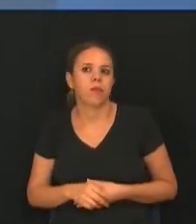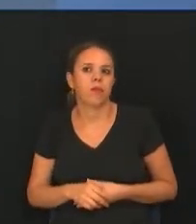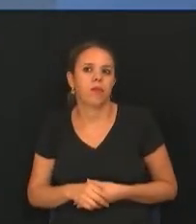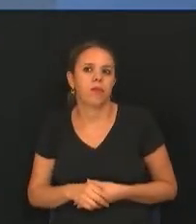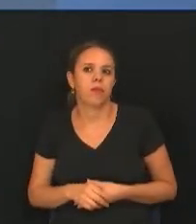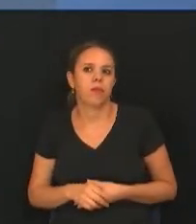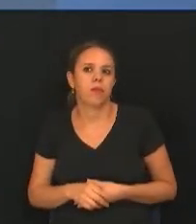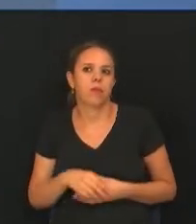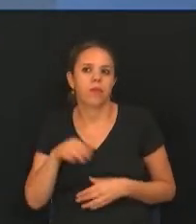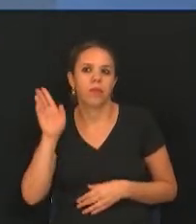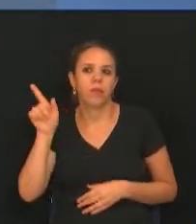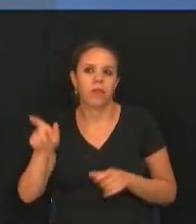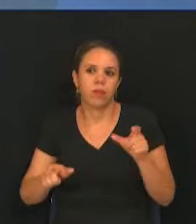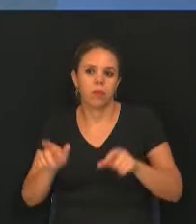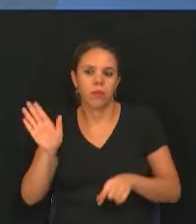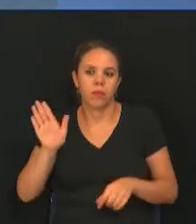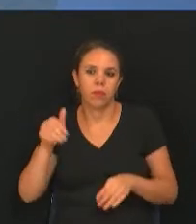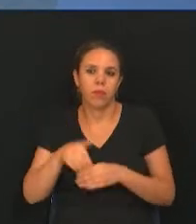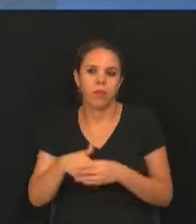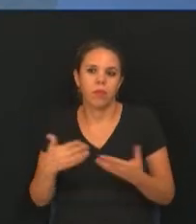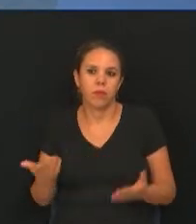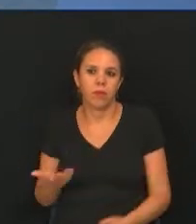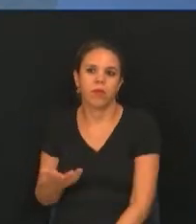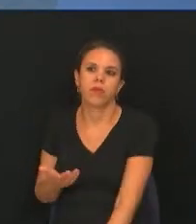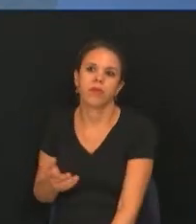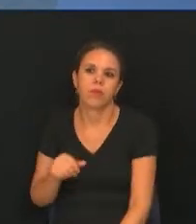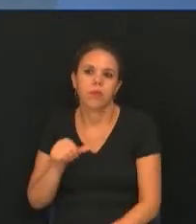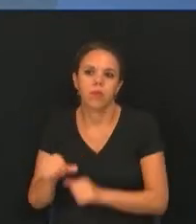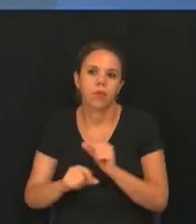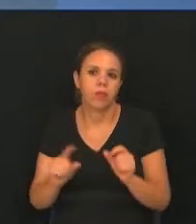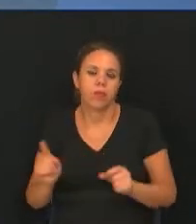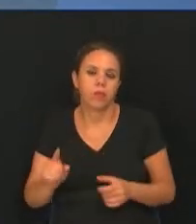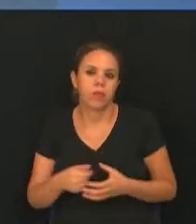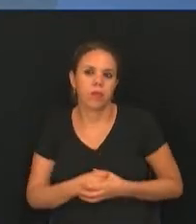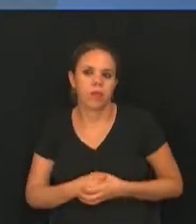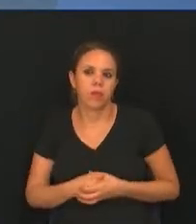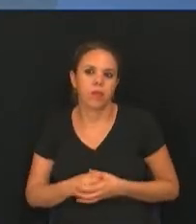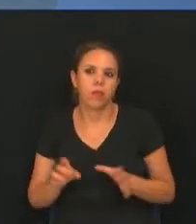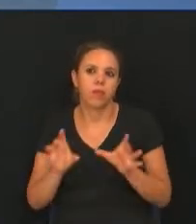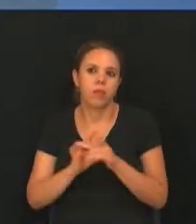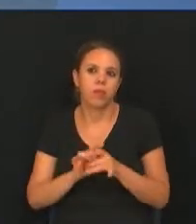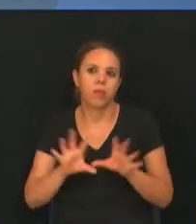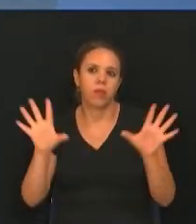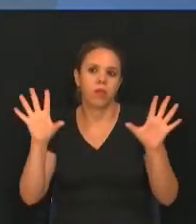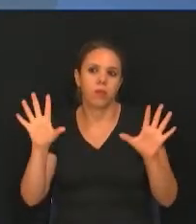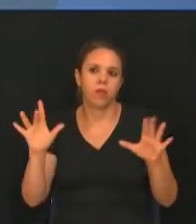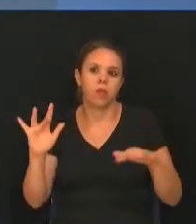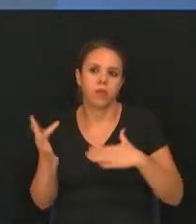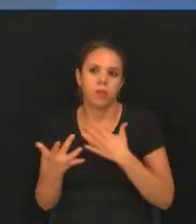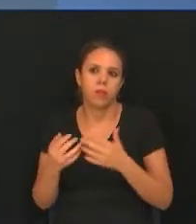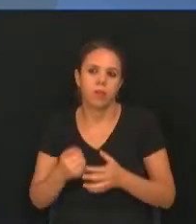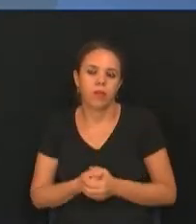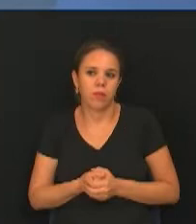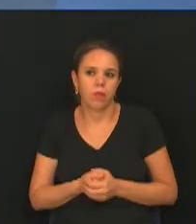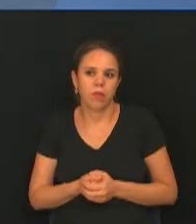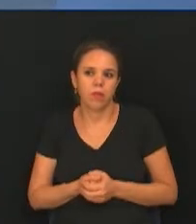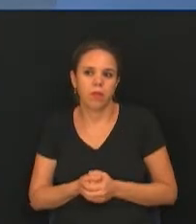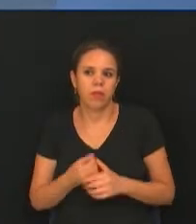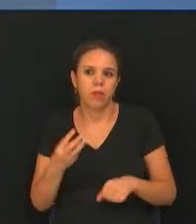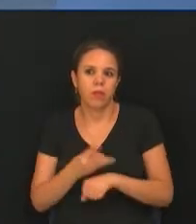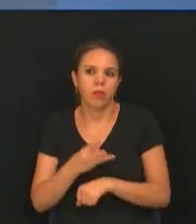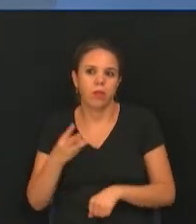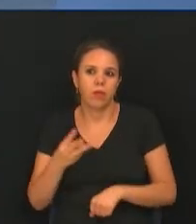aos eleitores, à população, não mudou muita coisa, porque a gente disponibiliza todas as redes sociais e o WhatsApp é o